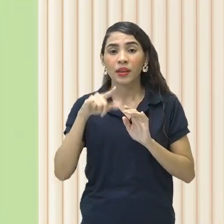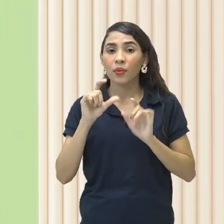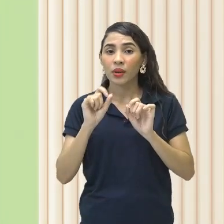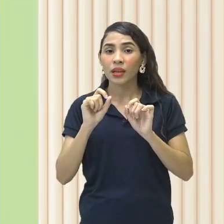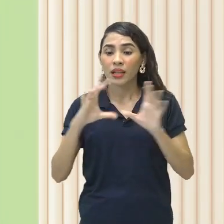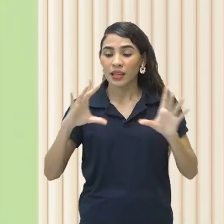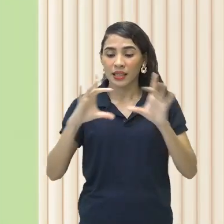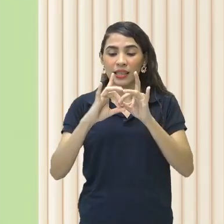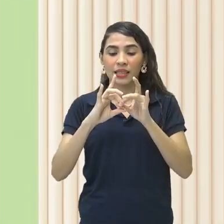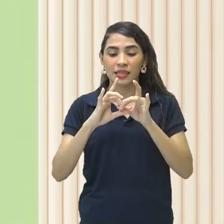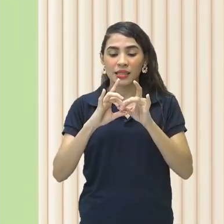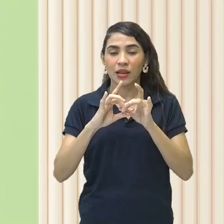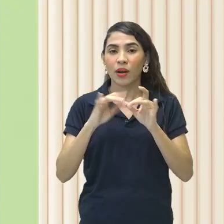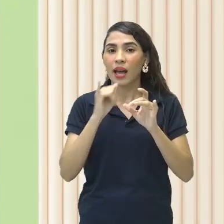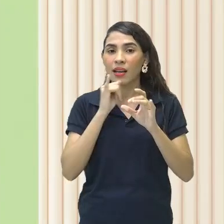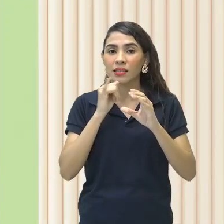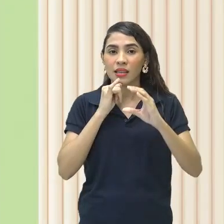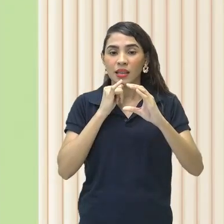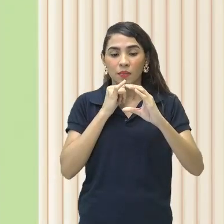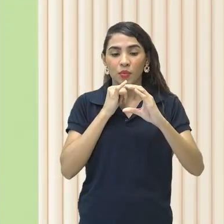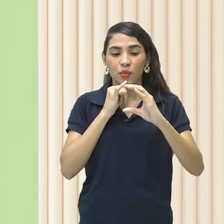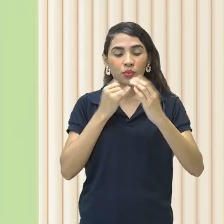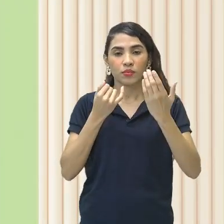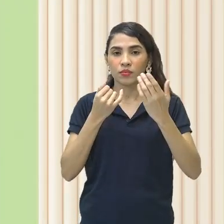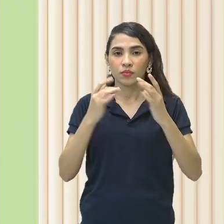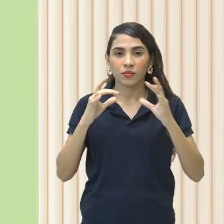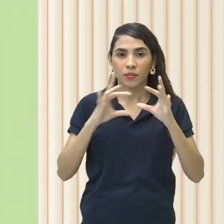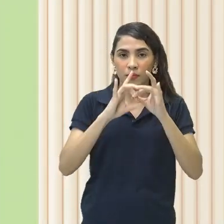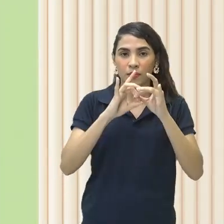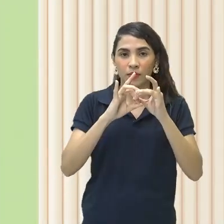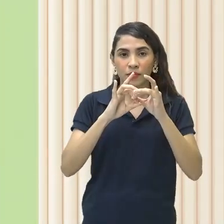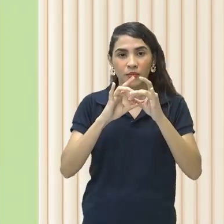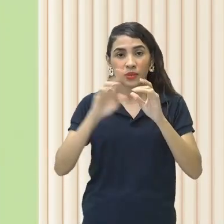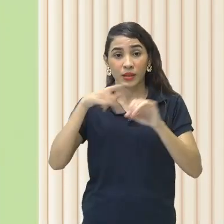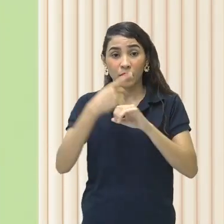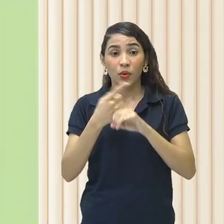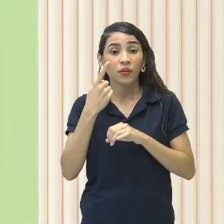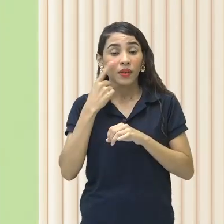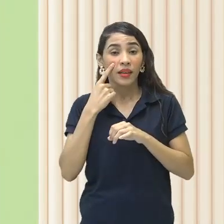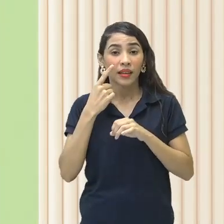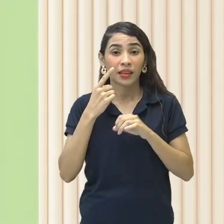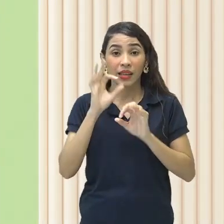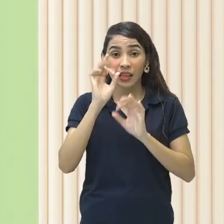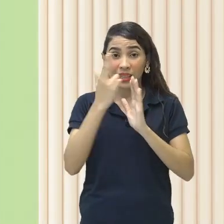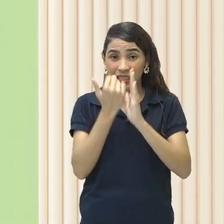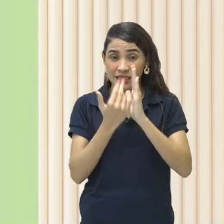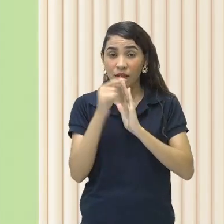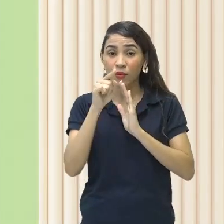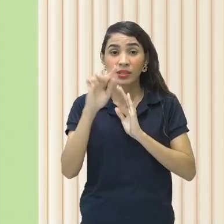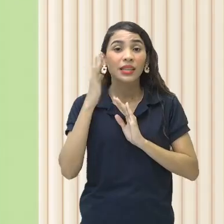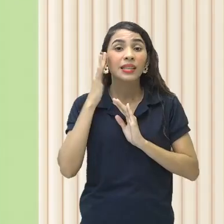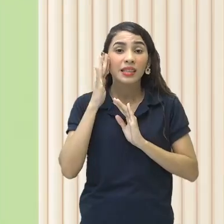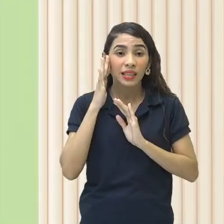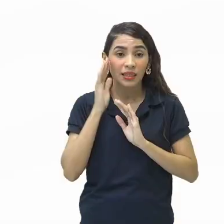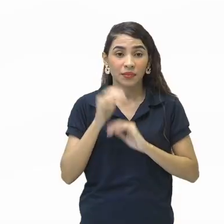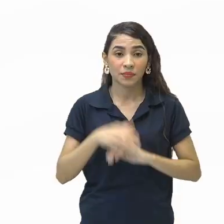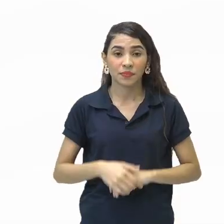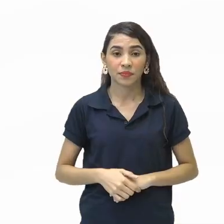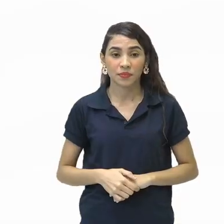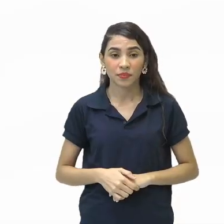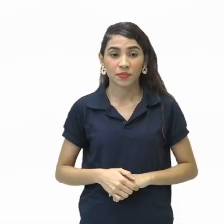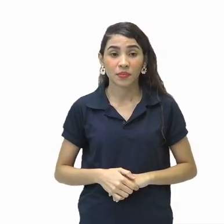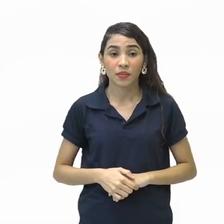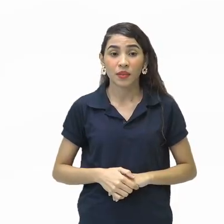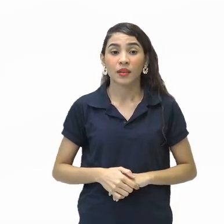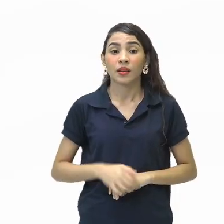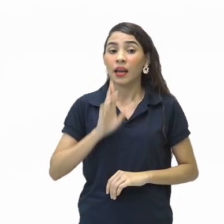uma ligação está para trás, uma está para frente. Quer ver? Dê uma olhada, eu vou desenhar aqui para vocês entenderem mais ou menos.